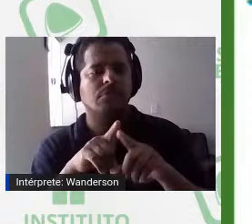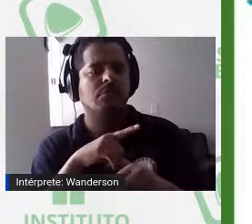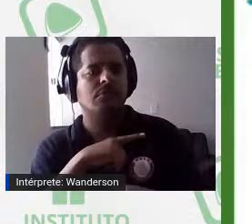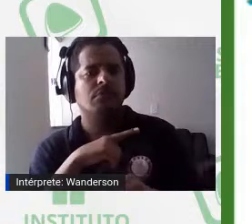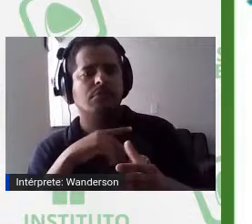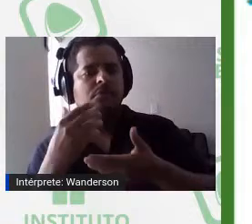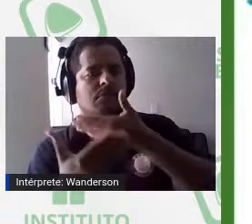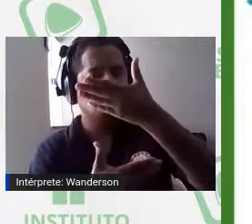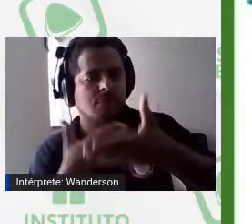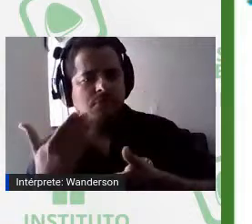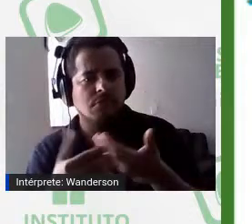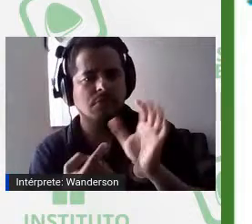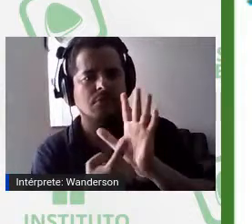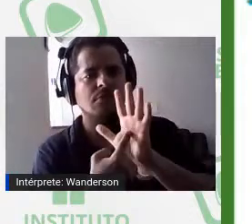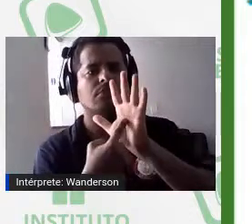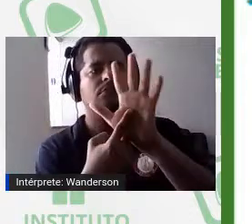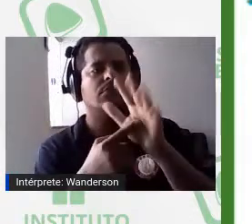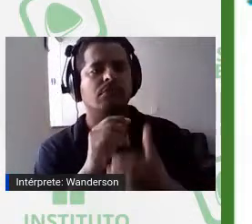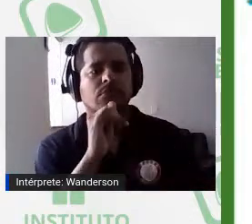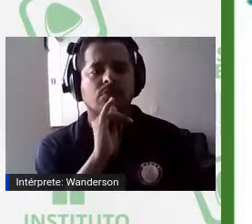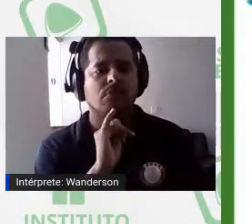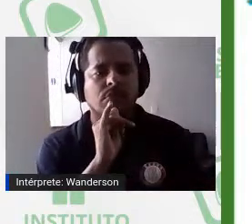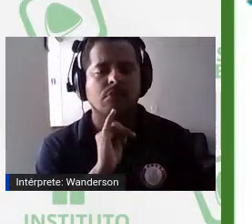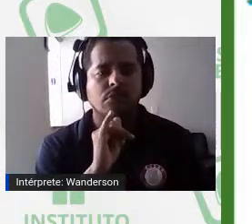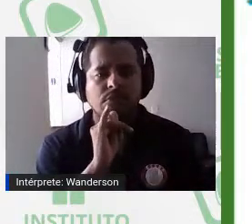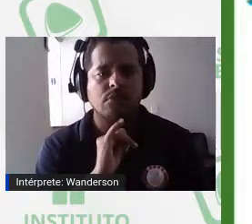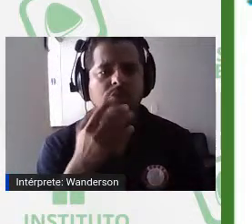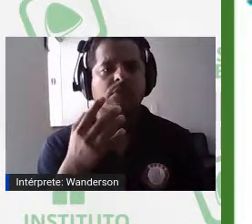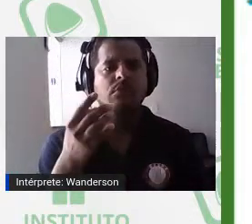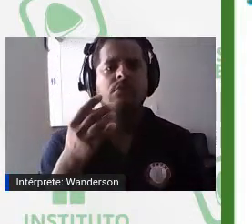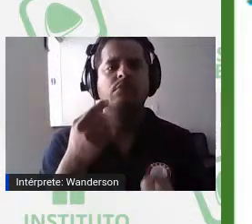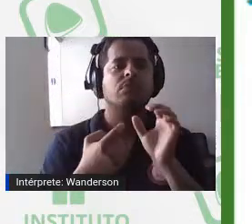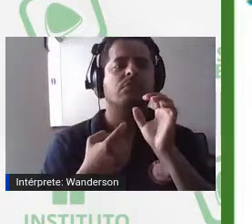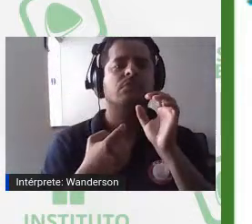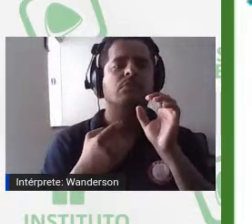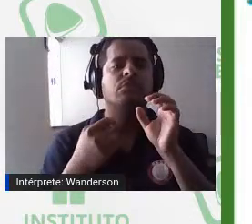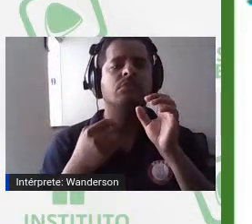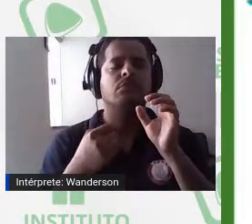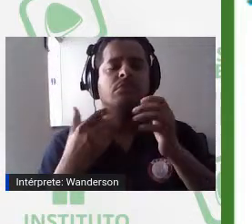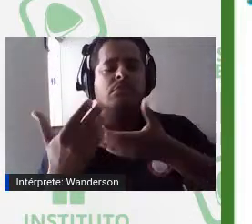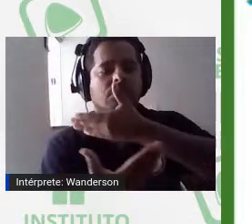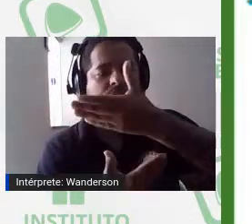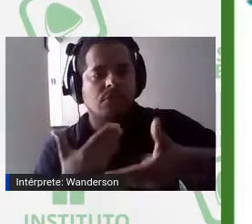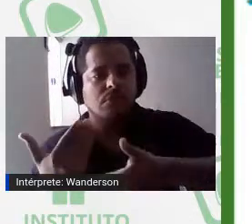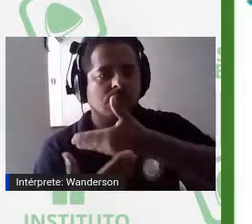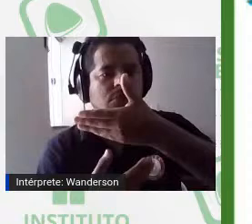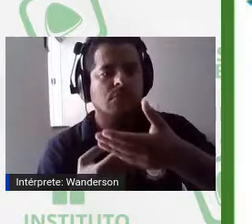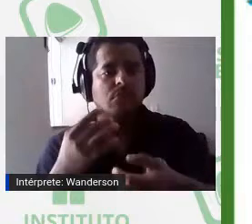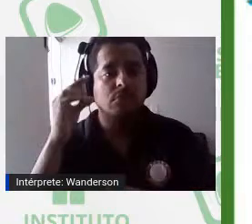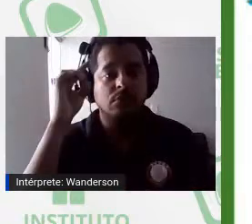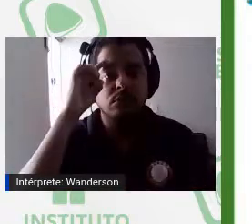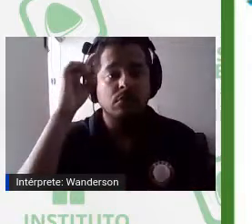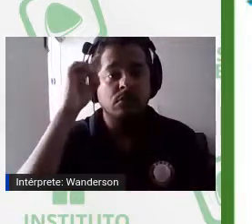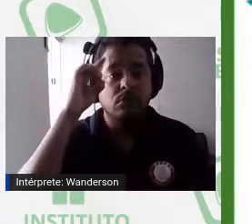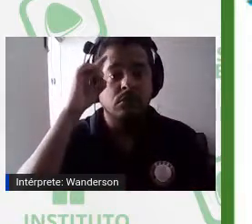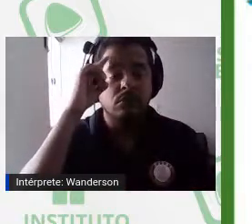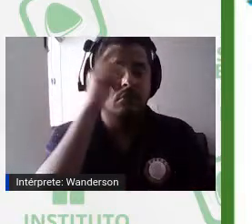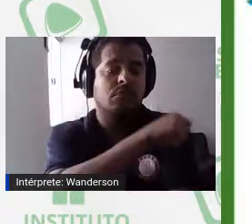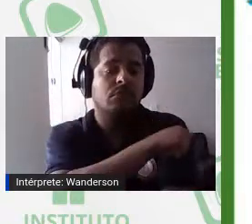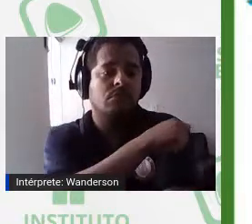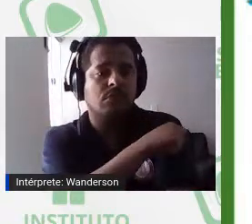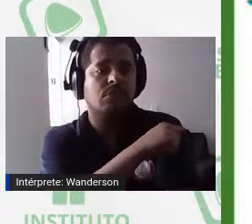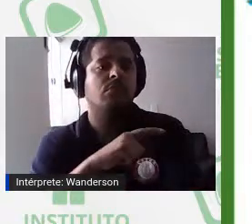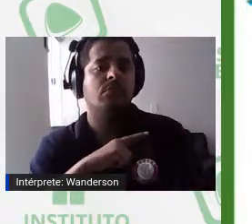os exemplos correlacionados ao cotidiano dos discentes, para dinamizar a aula e ter uma